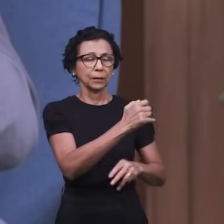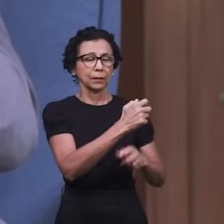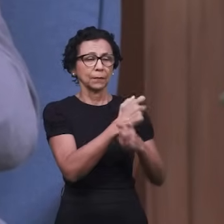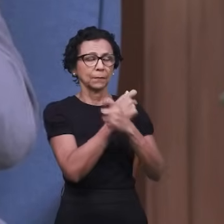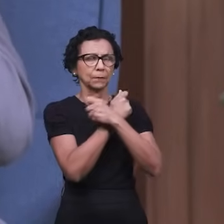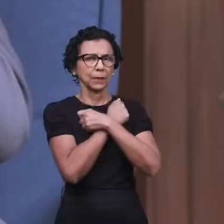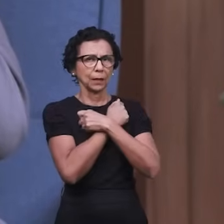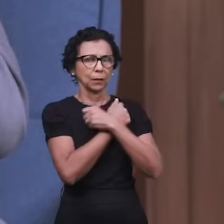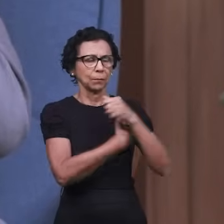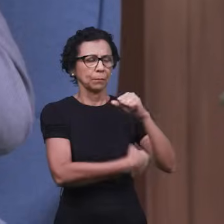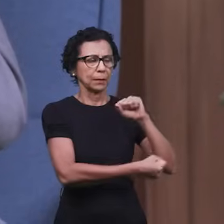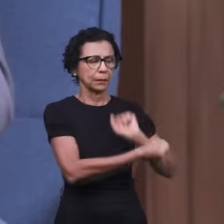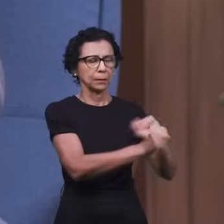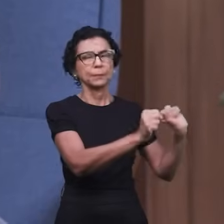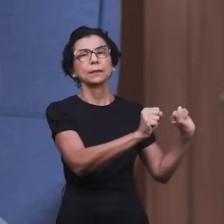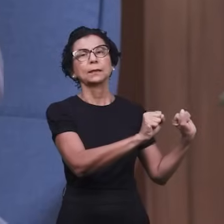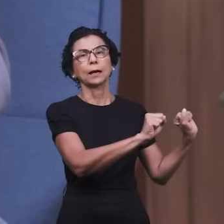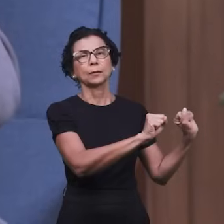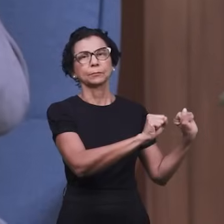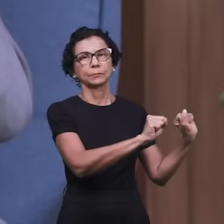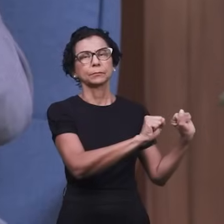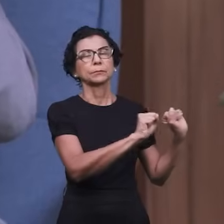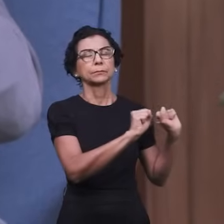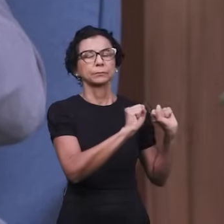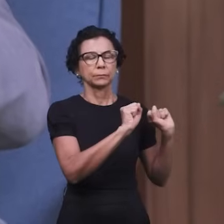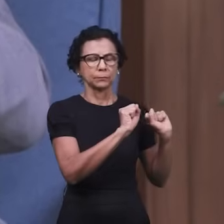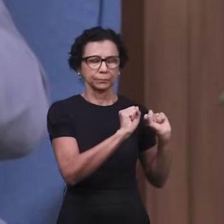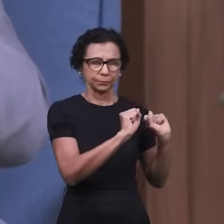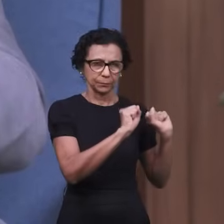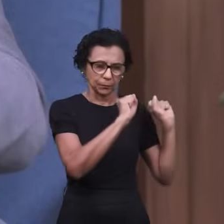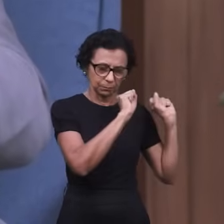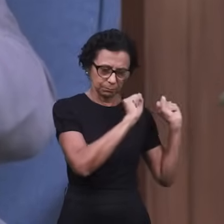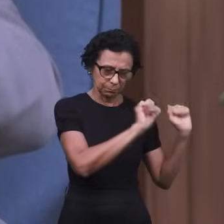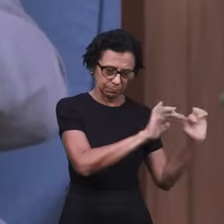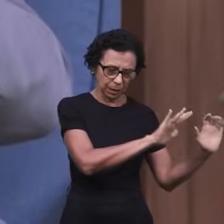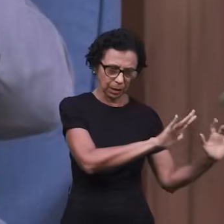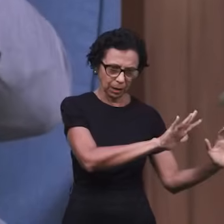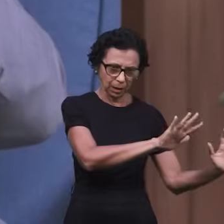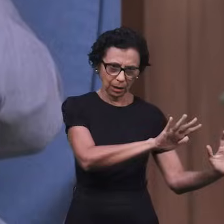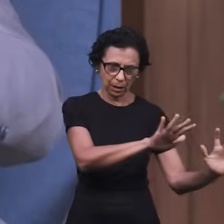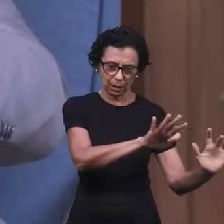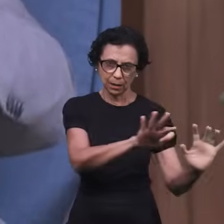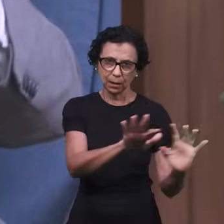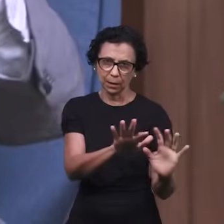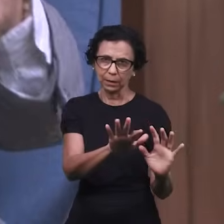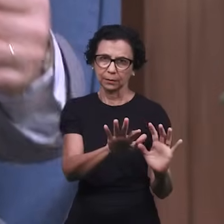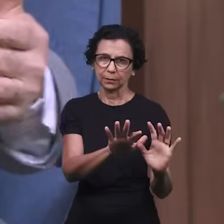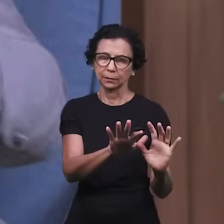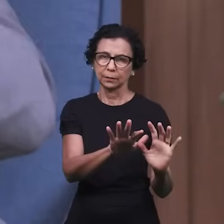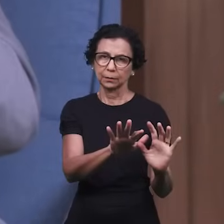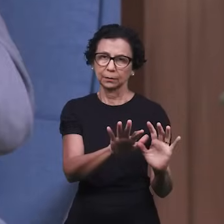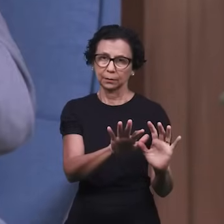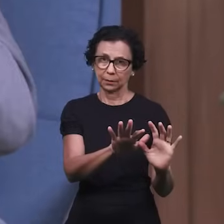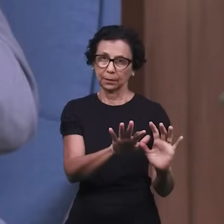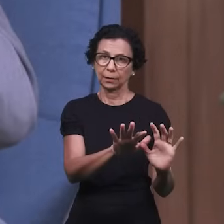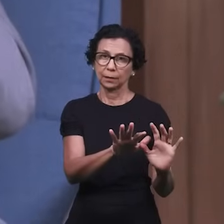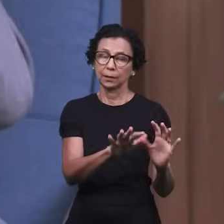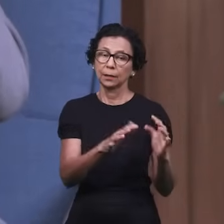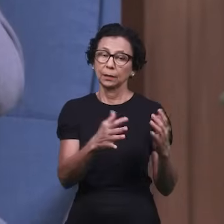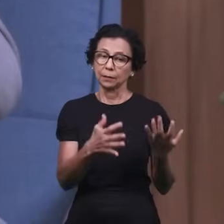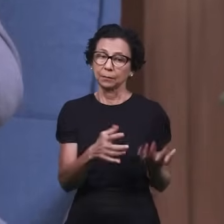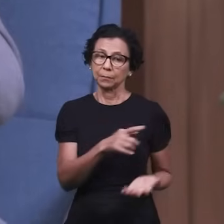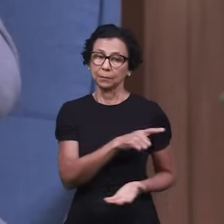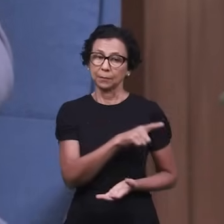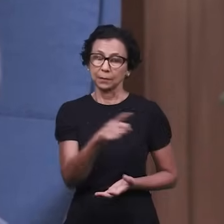desenvolveu toda uma condição de sobrevivência. Claro, dependente da ação de Deus.